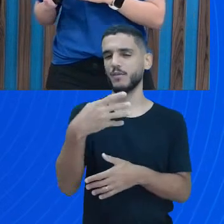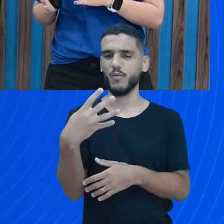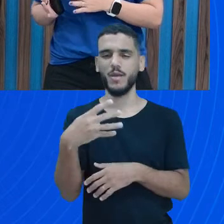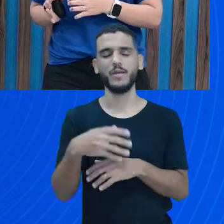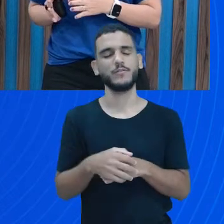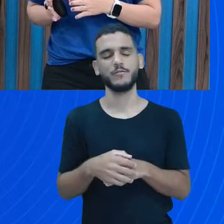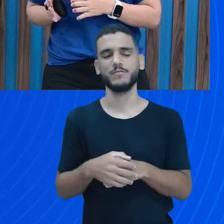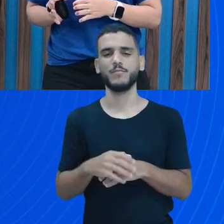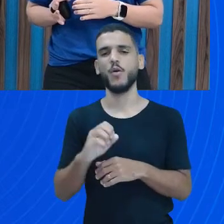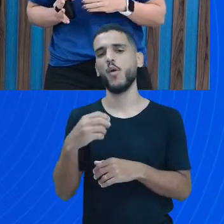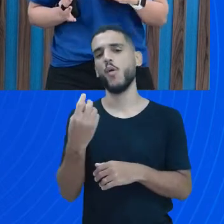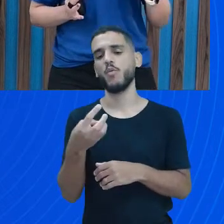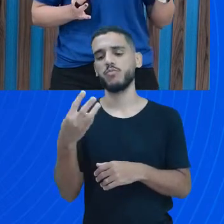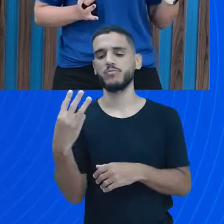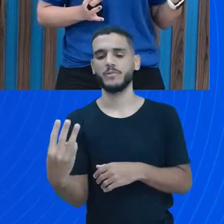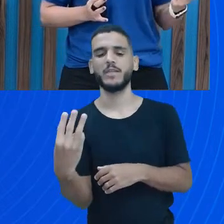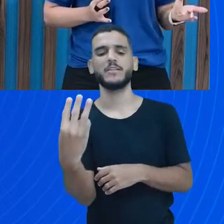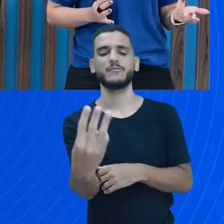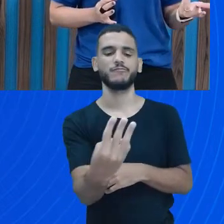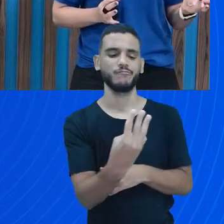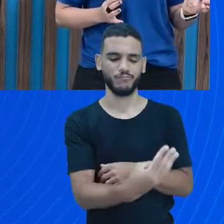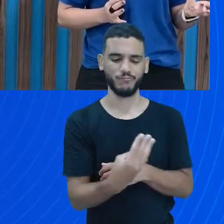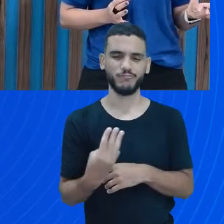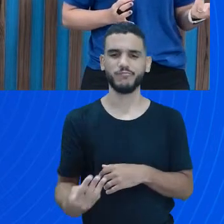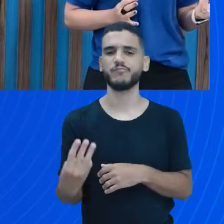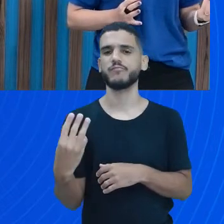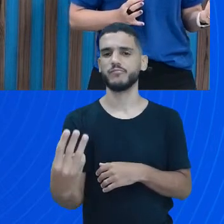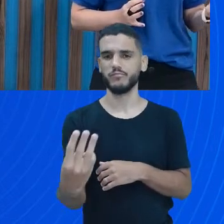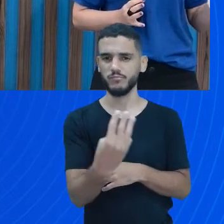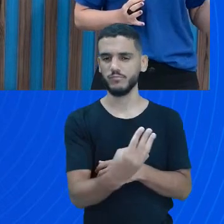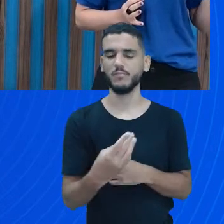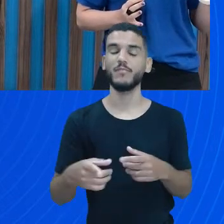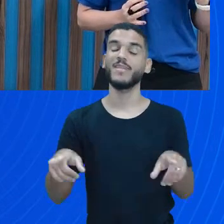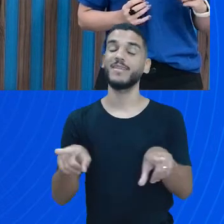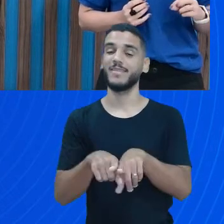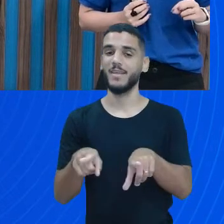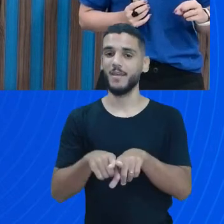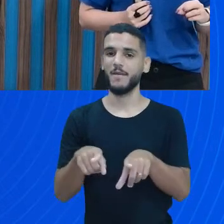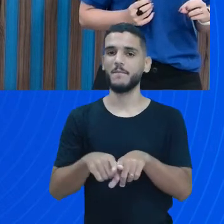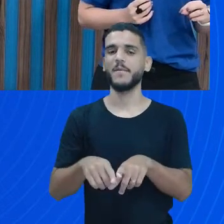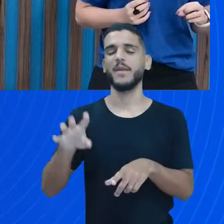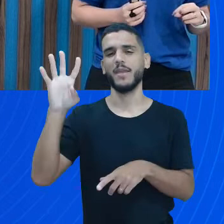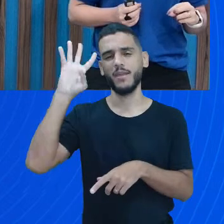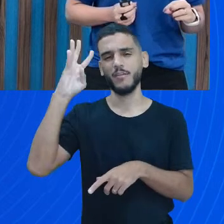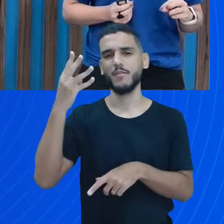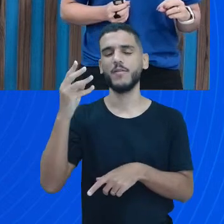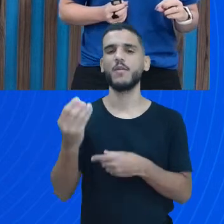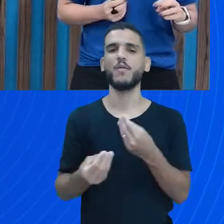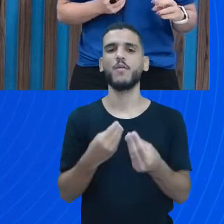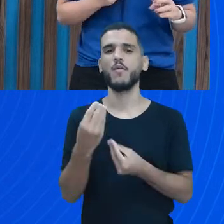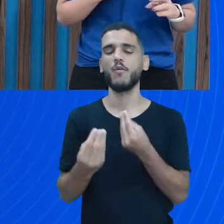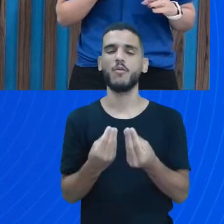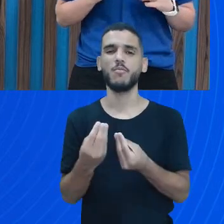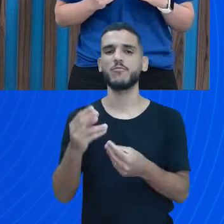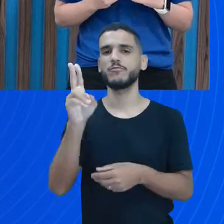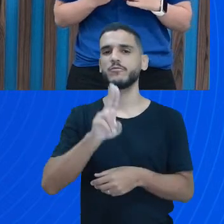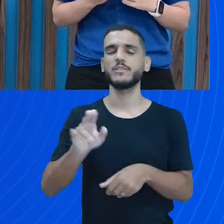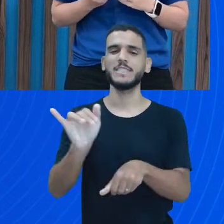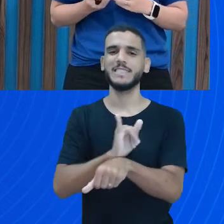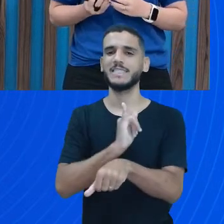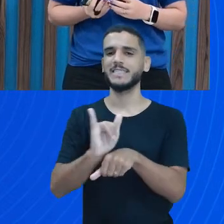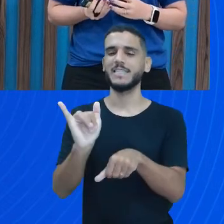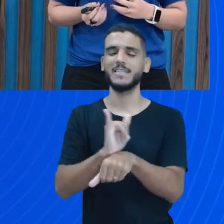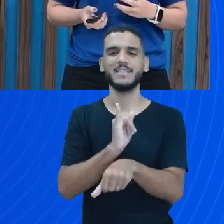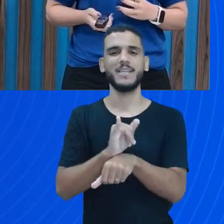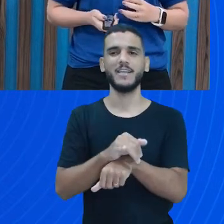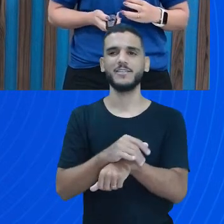quantidade 24. Ou também você pode resolver através do algoritmo, né? Então, vocês já pensaram aí como é